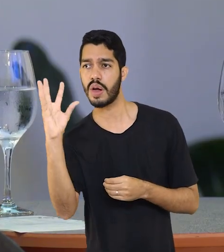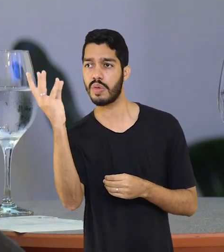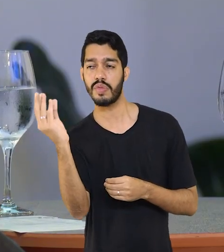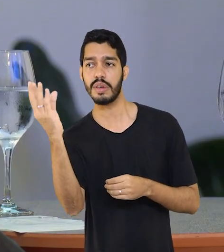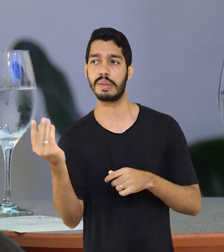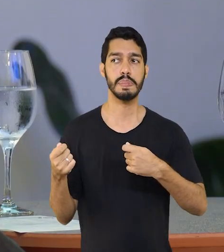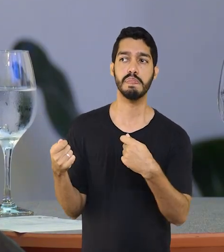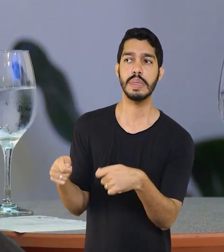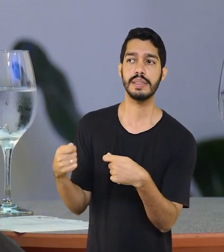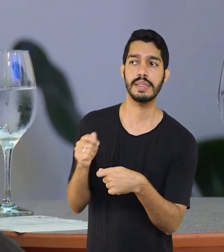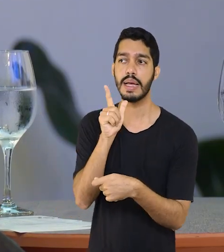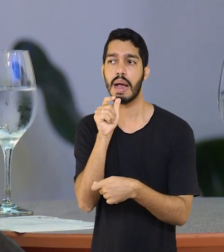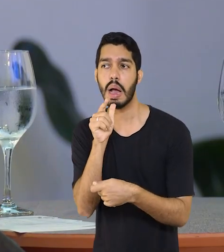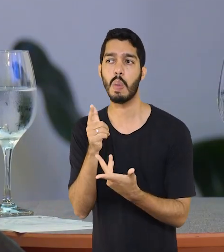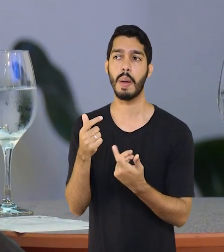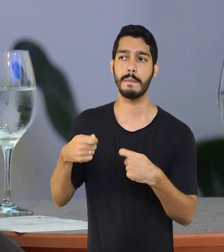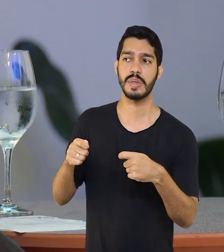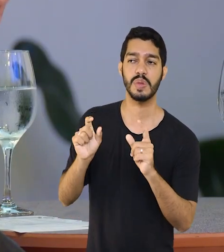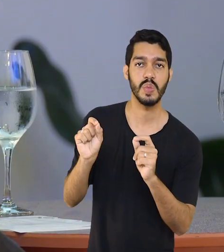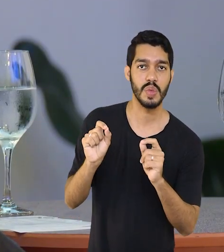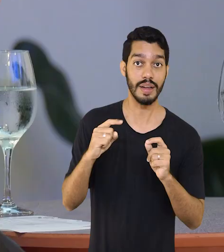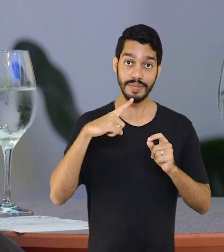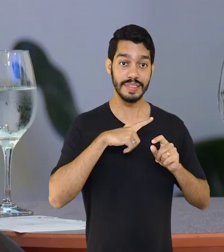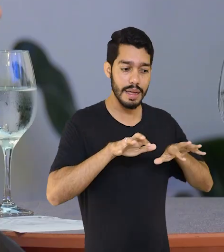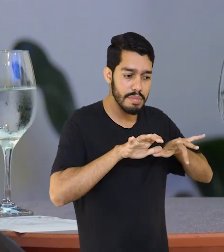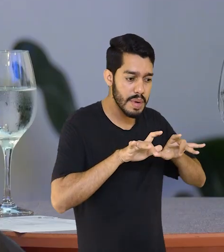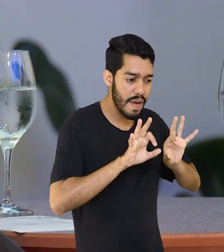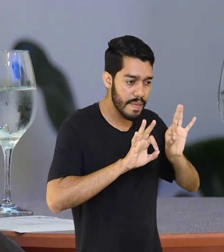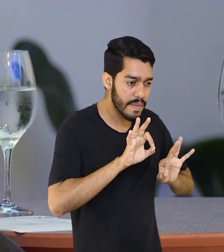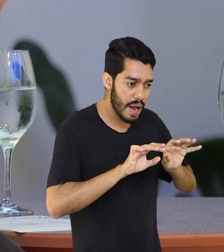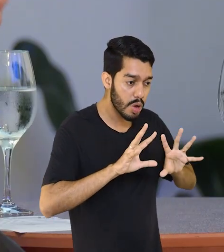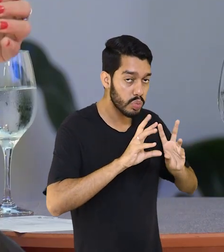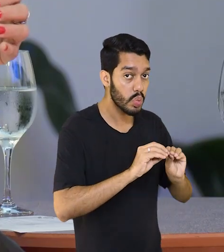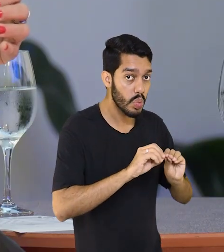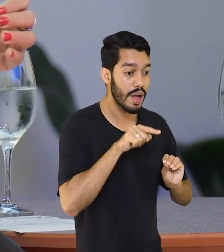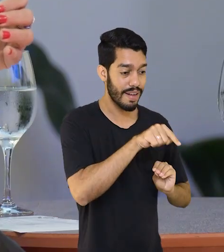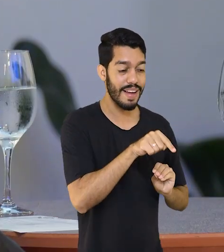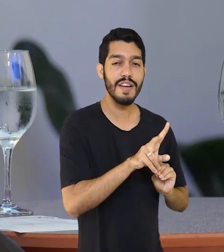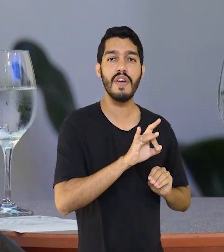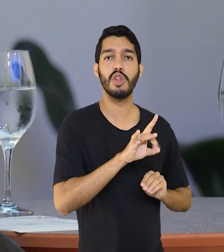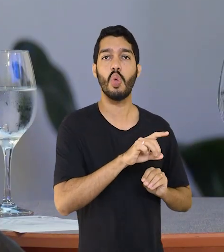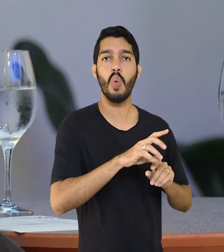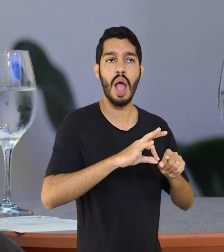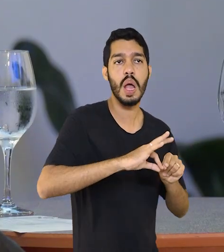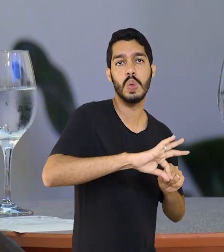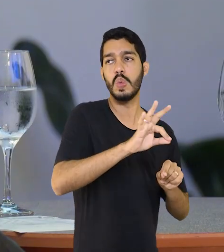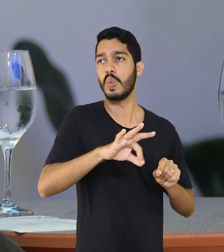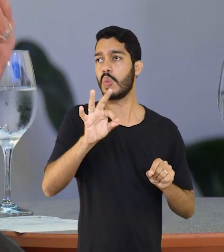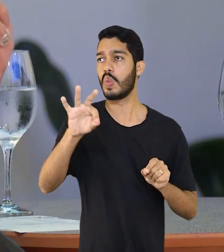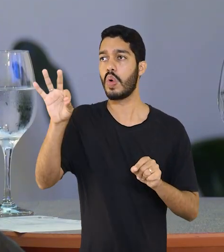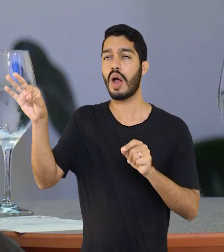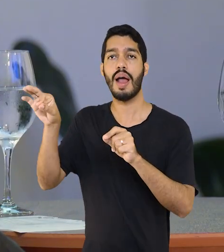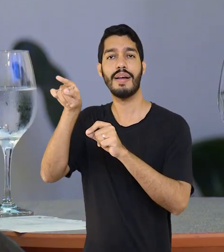monitoradas de tal forma que a planta vai receber exatamente o que é necessário. Em outras ocasiões, em